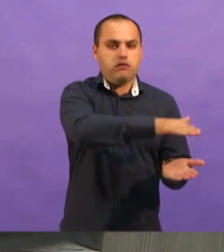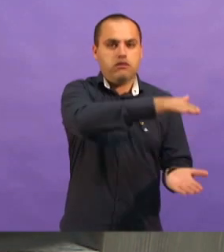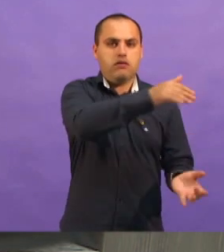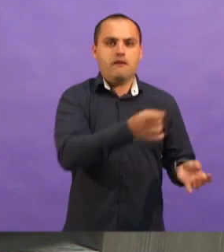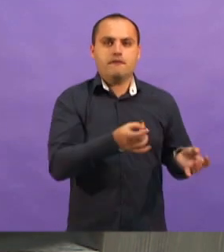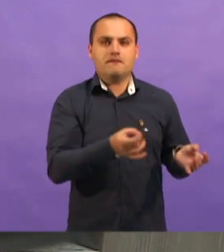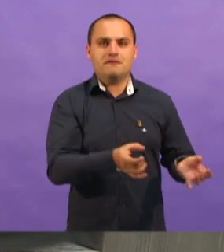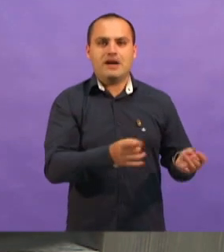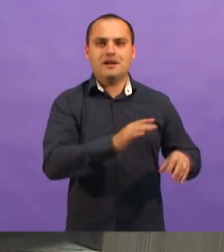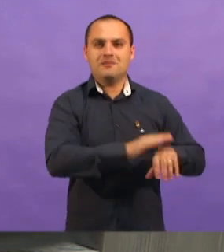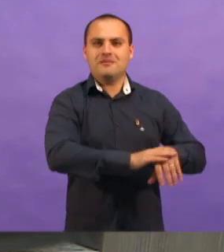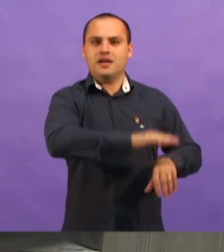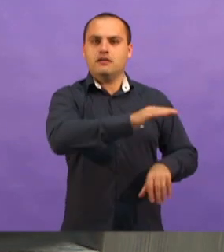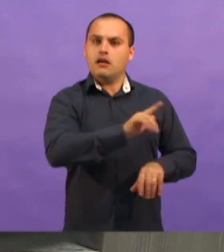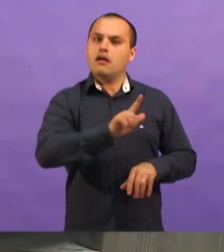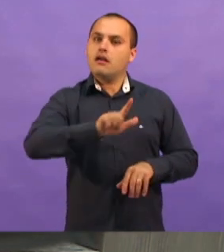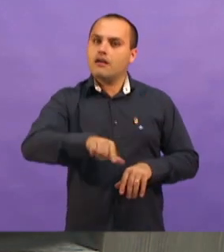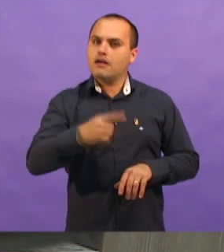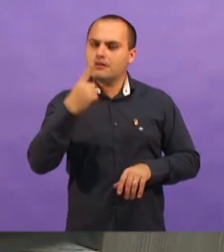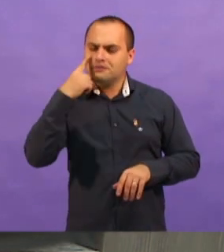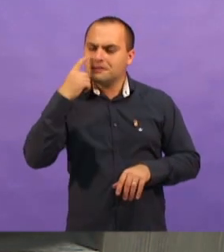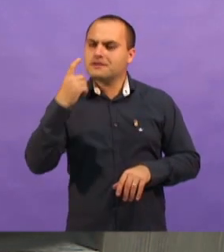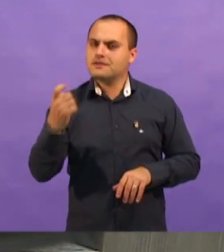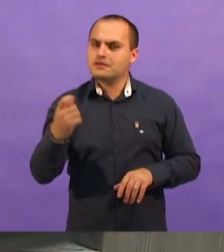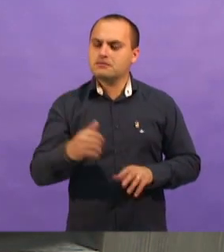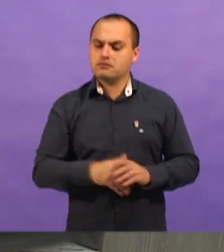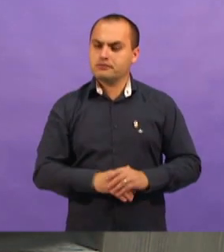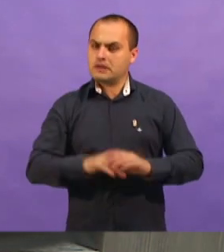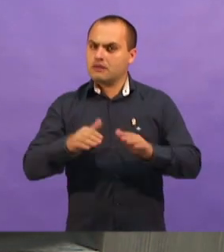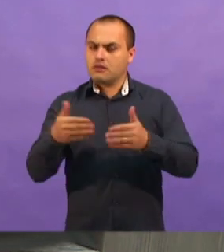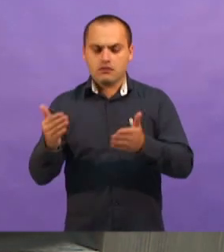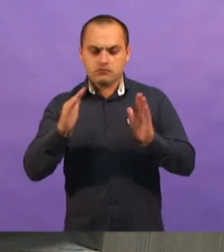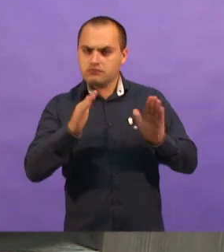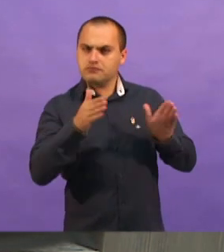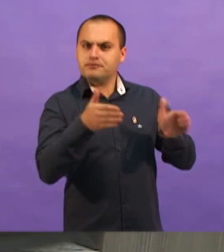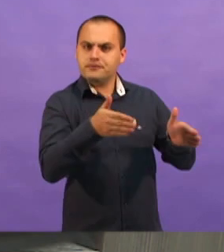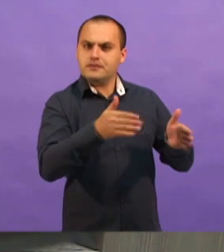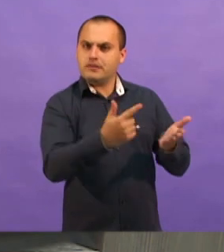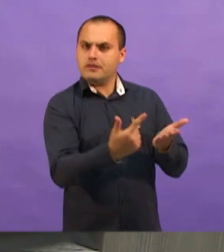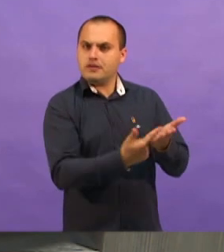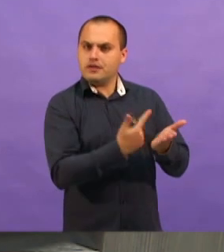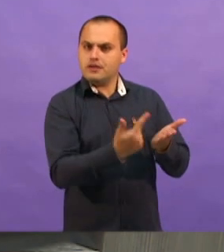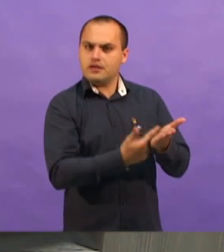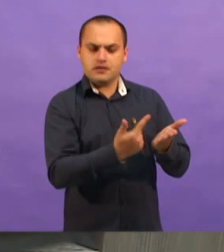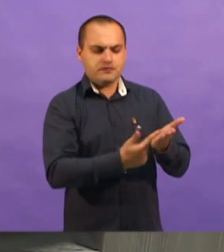interessante. E o livro, por si só, enquanto objeto, ele é um objeto...